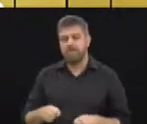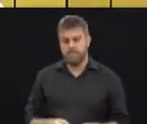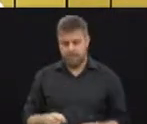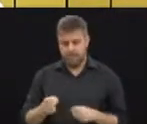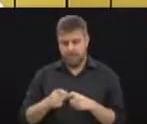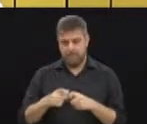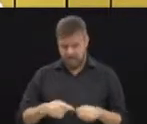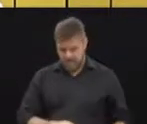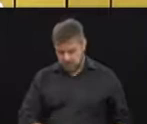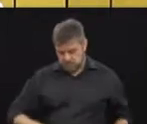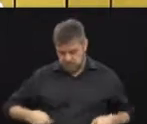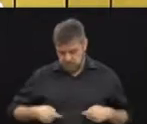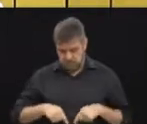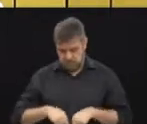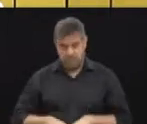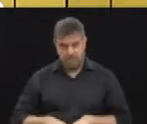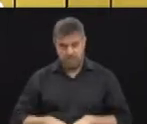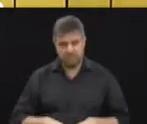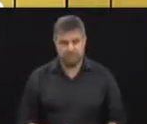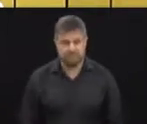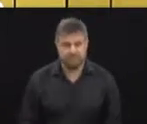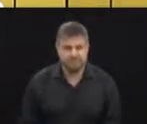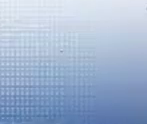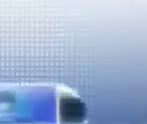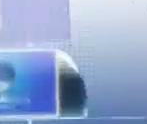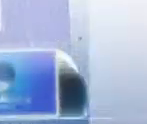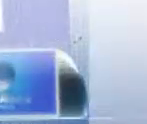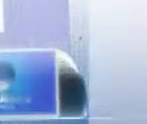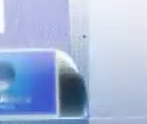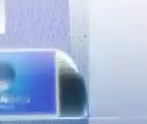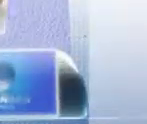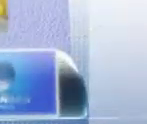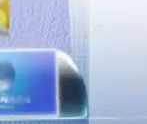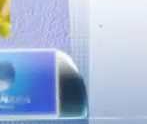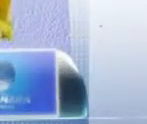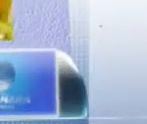do urologista. Não saia daí, por favor.